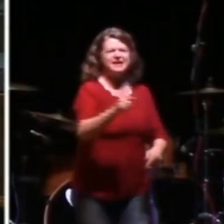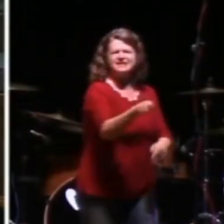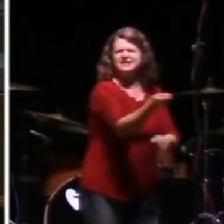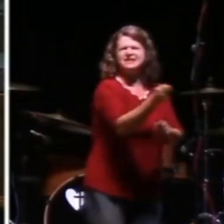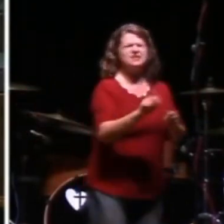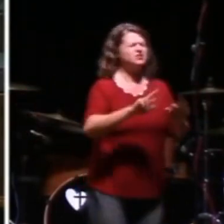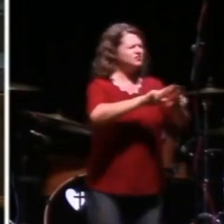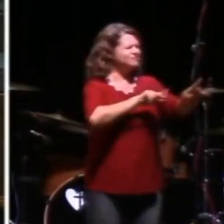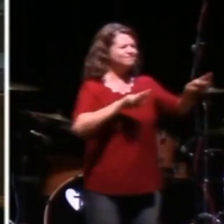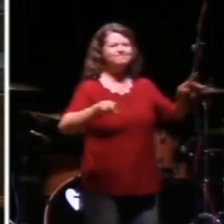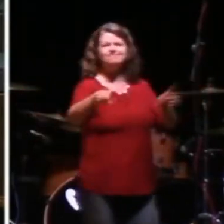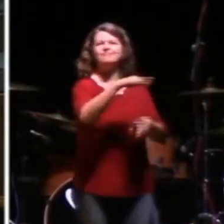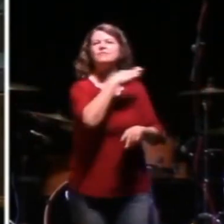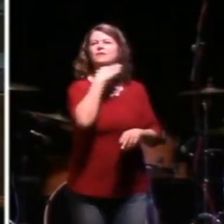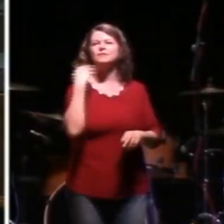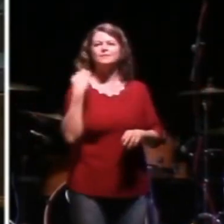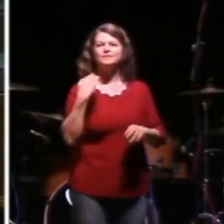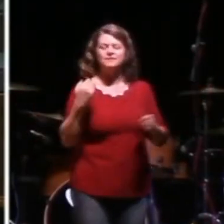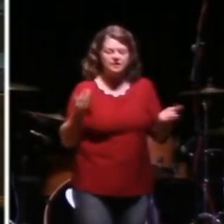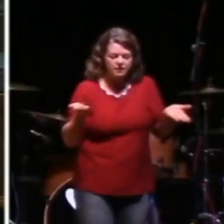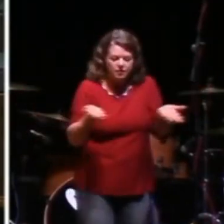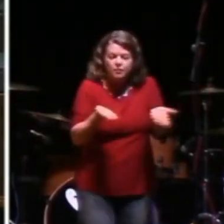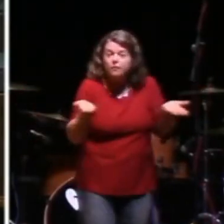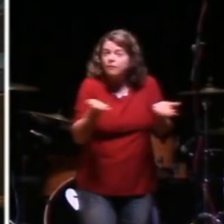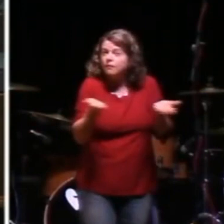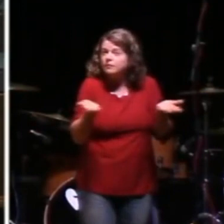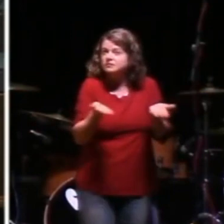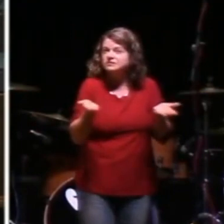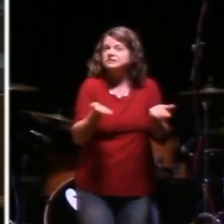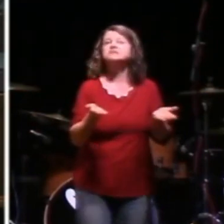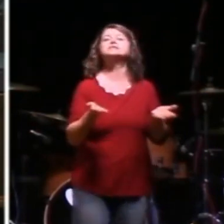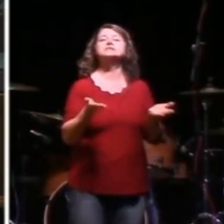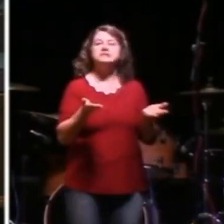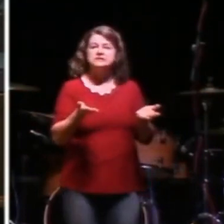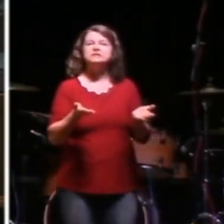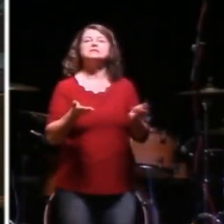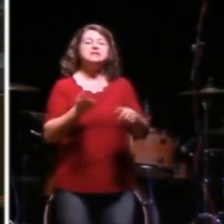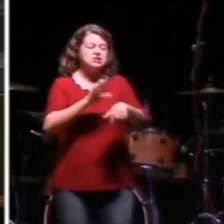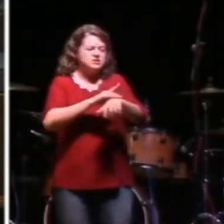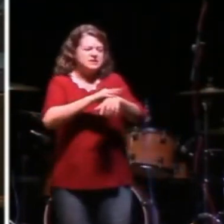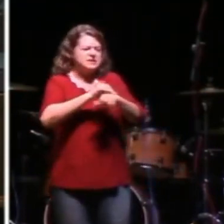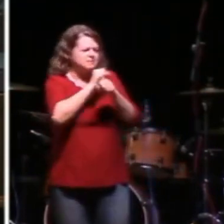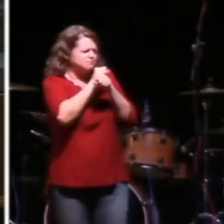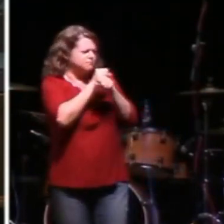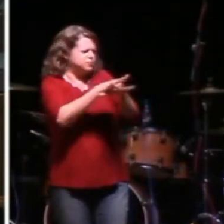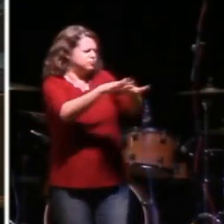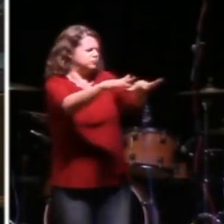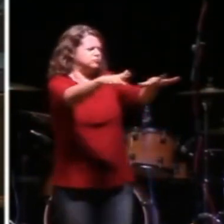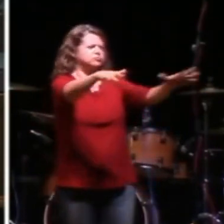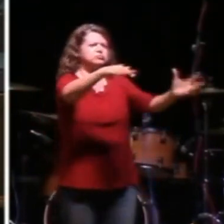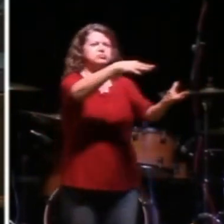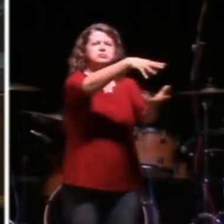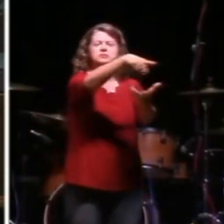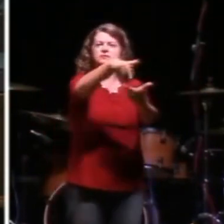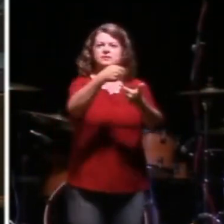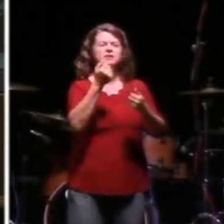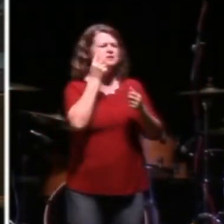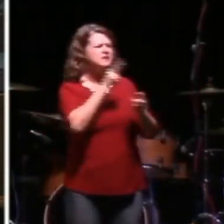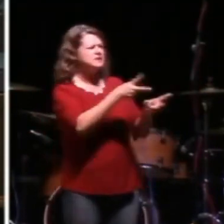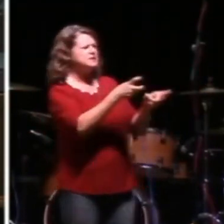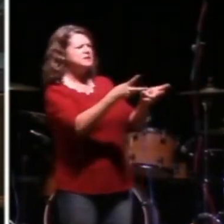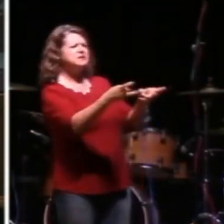diversas causas hoje vivemos a pandemia do corona frio sem tv algumas pessoas morrerem